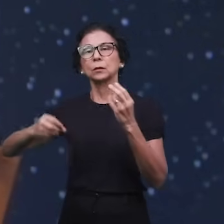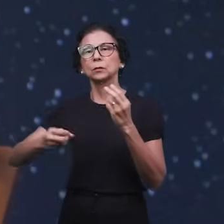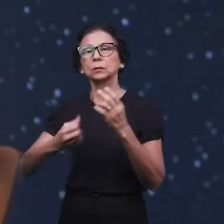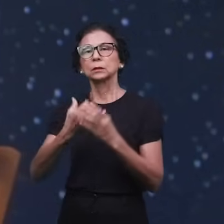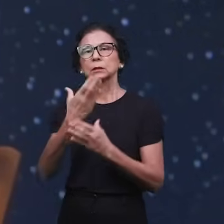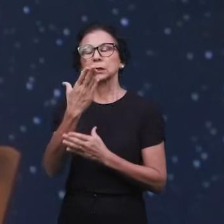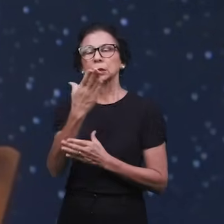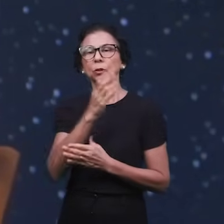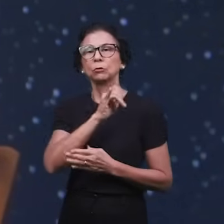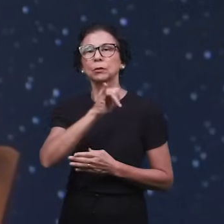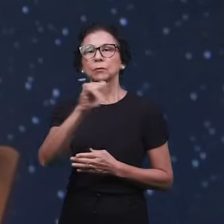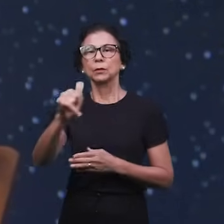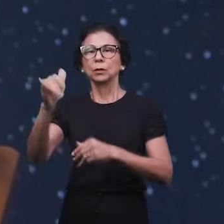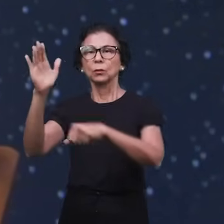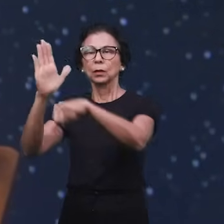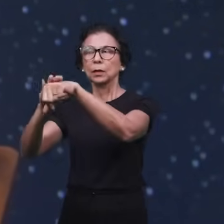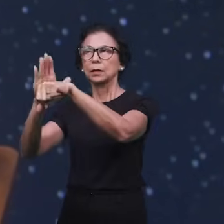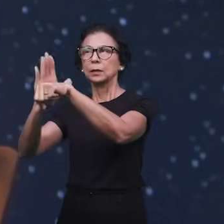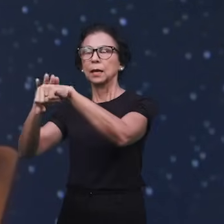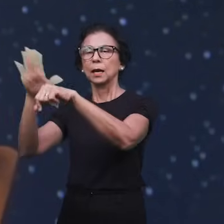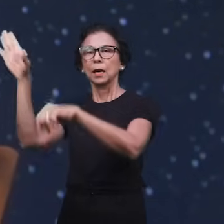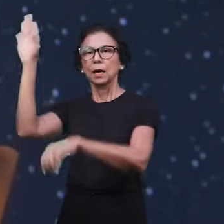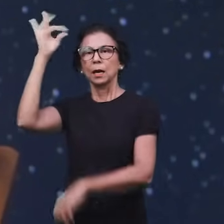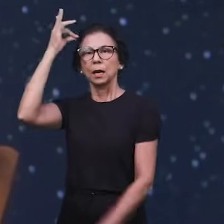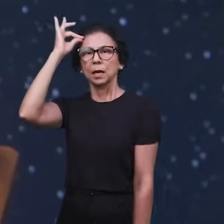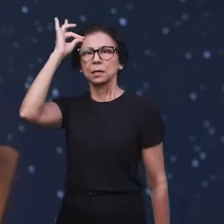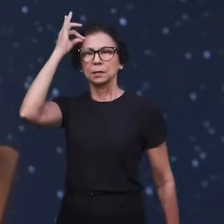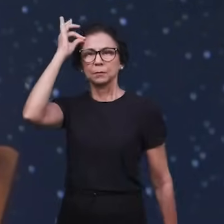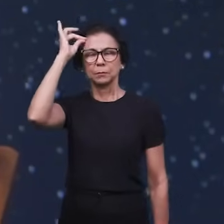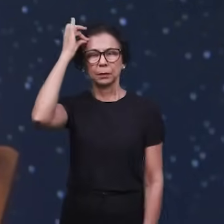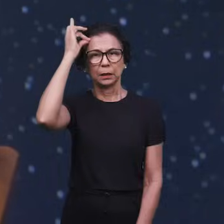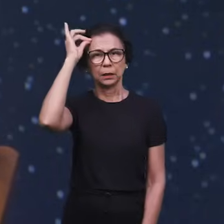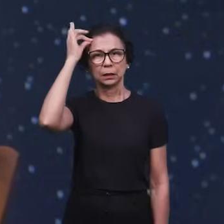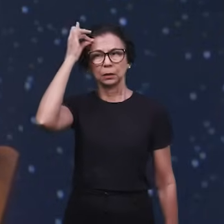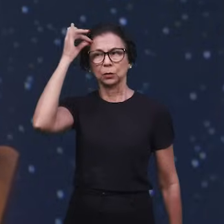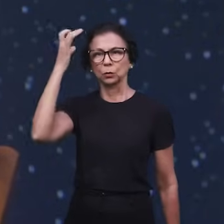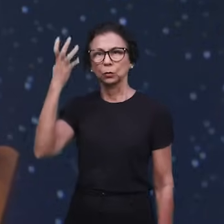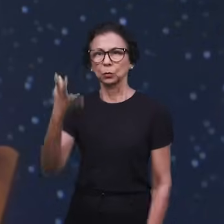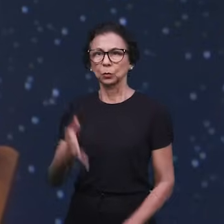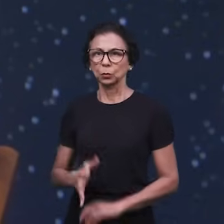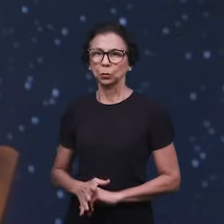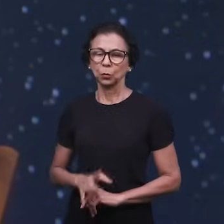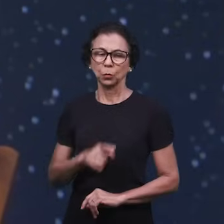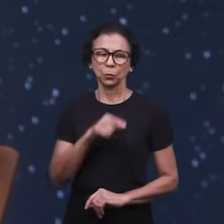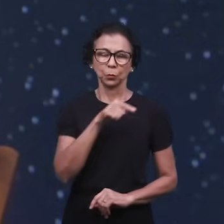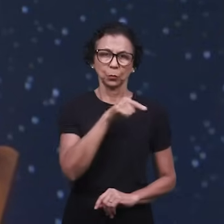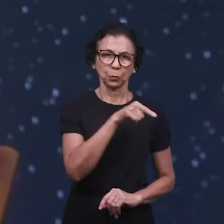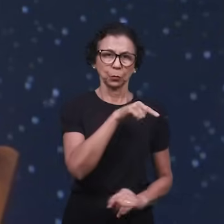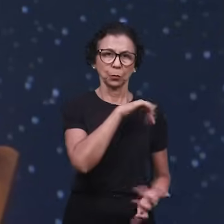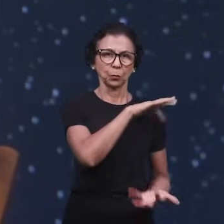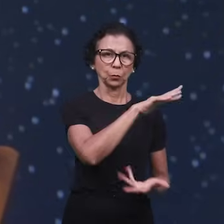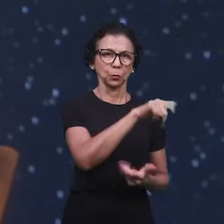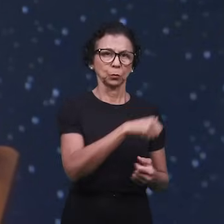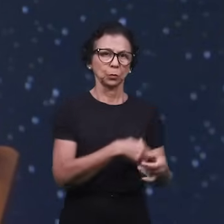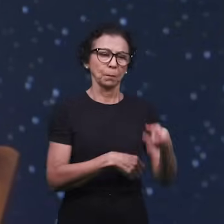é Espírito. E o mundo começou a